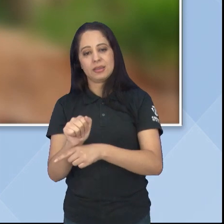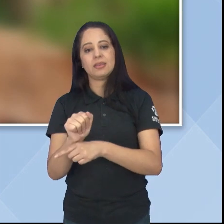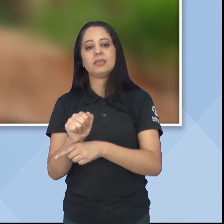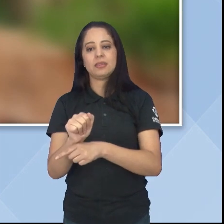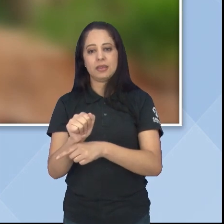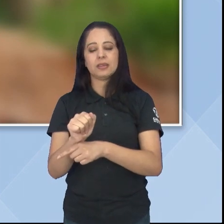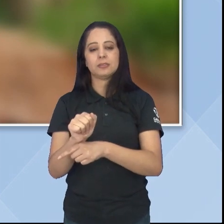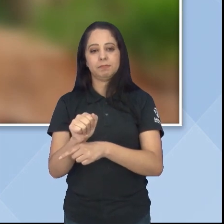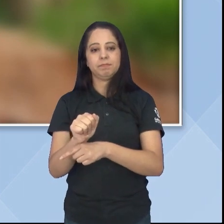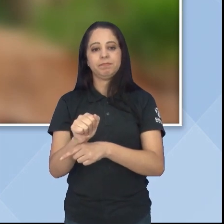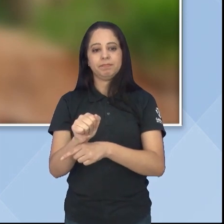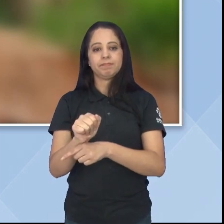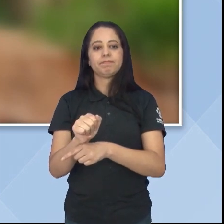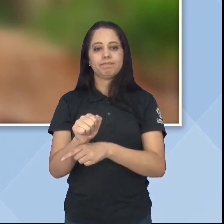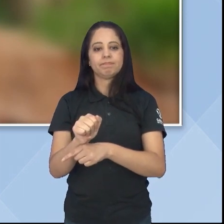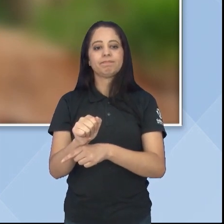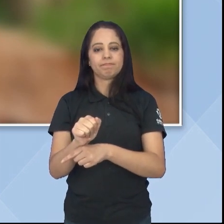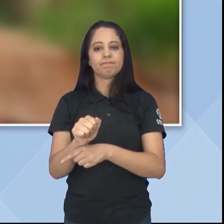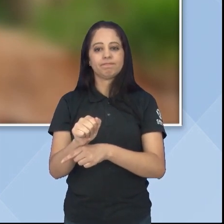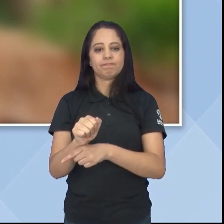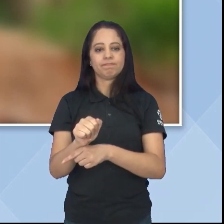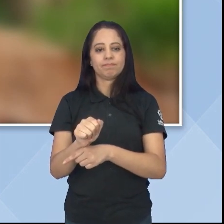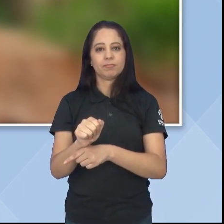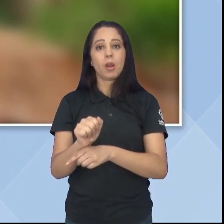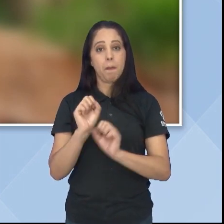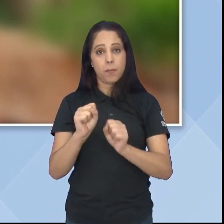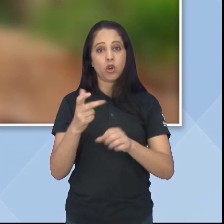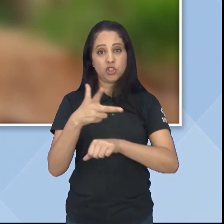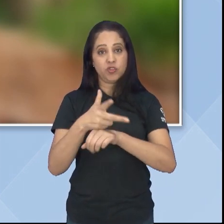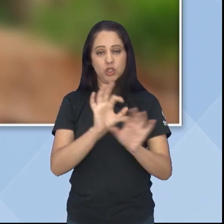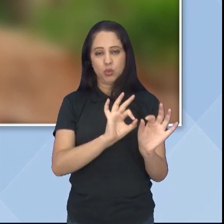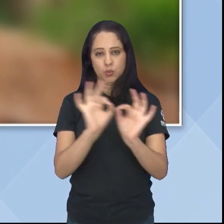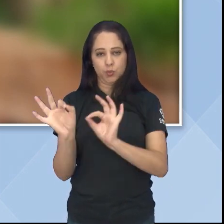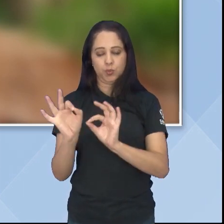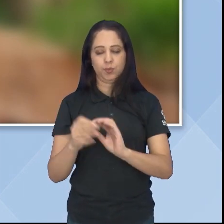essa moradora. É exatamente ali. Passa o vídeo, por favor.